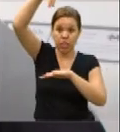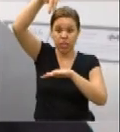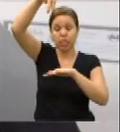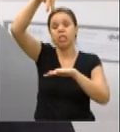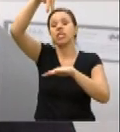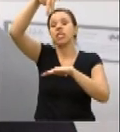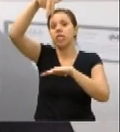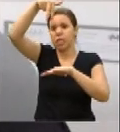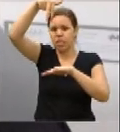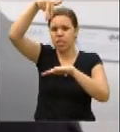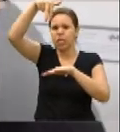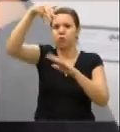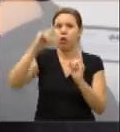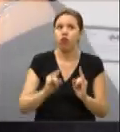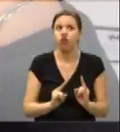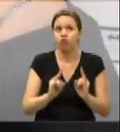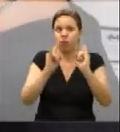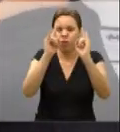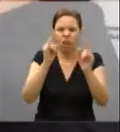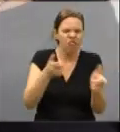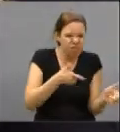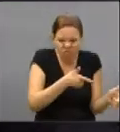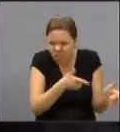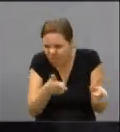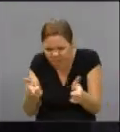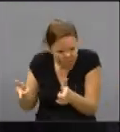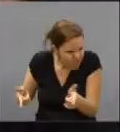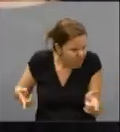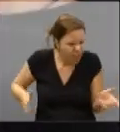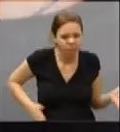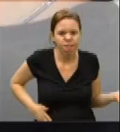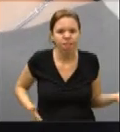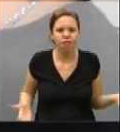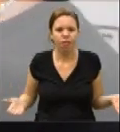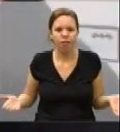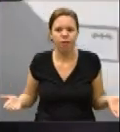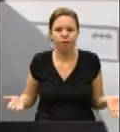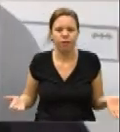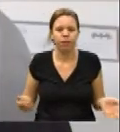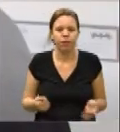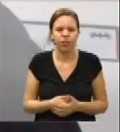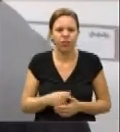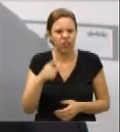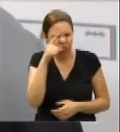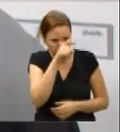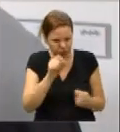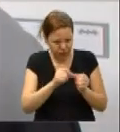caçar algum bandido. E me fala aqui, foi difícil fazer essa capa?